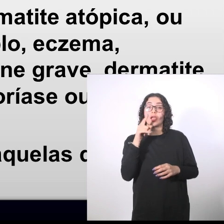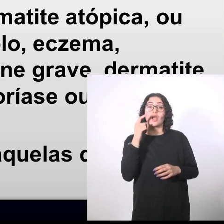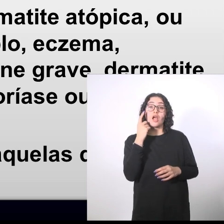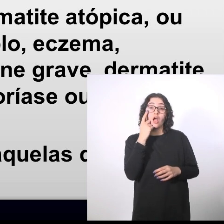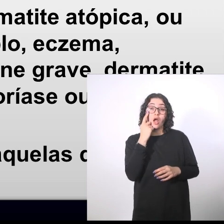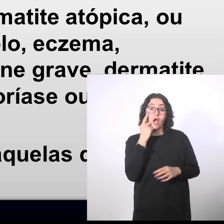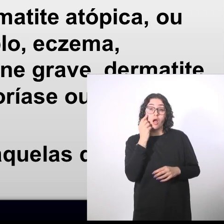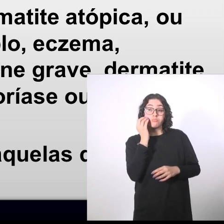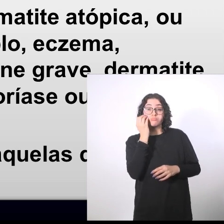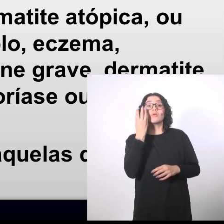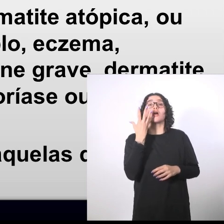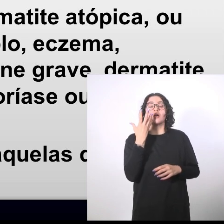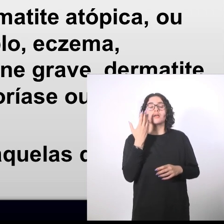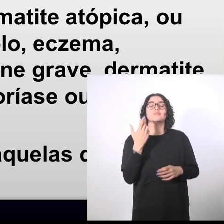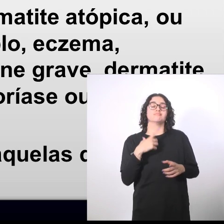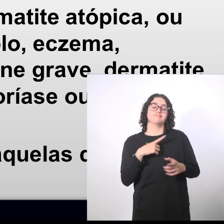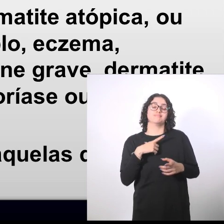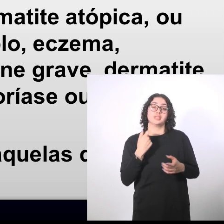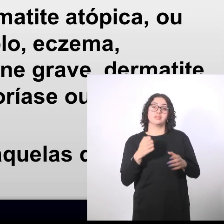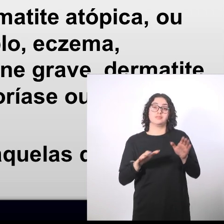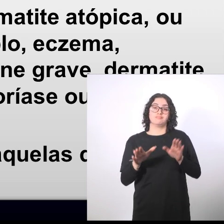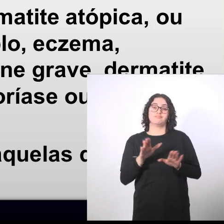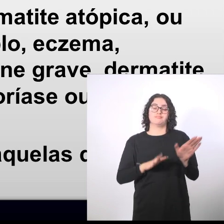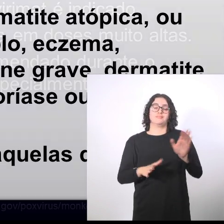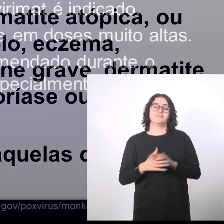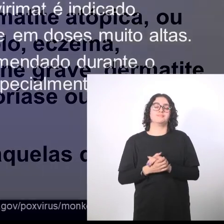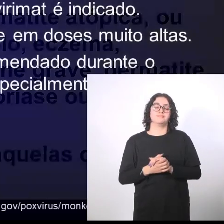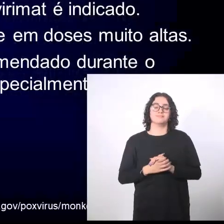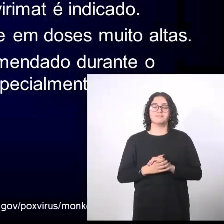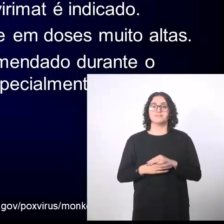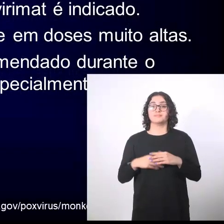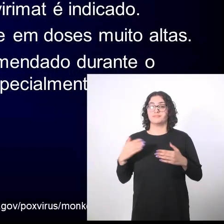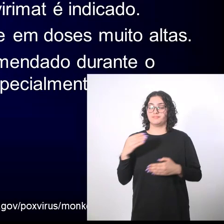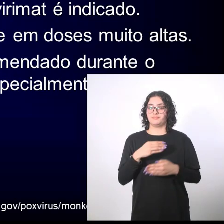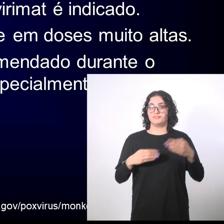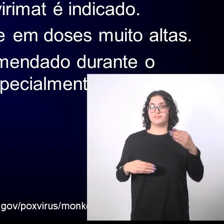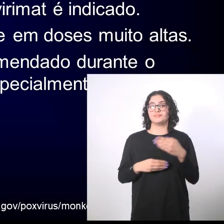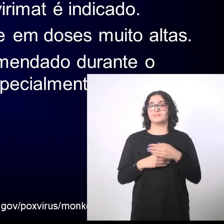né, e outras manifestações. Próximo.